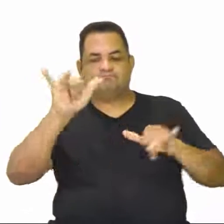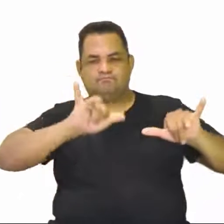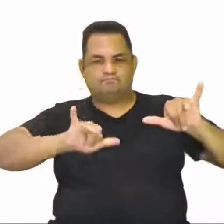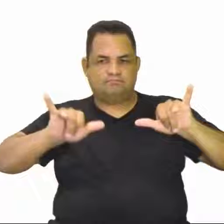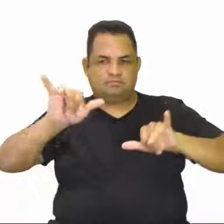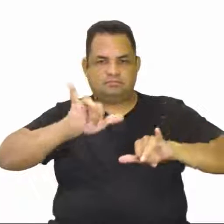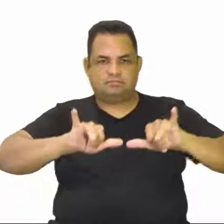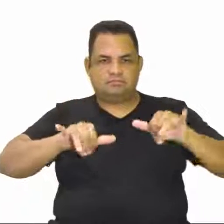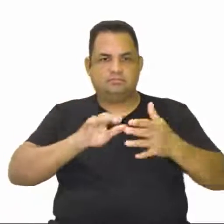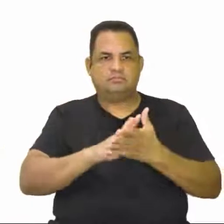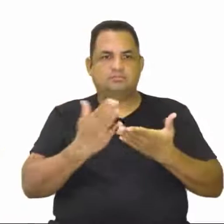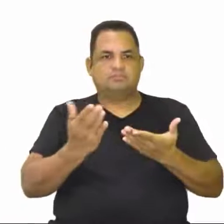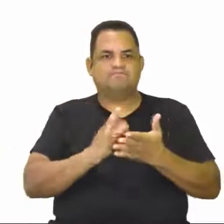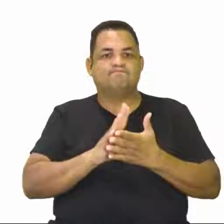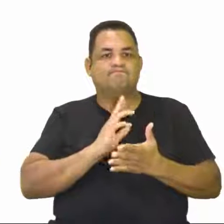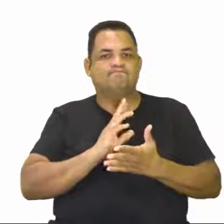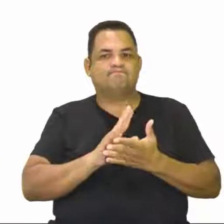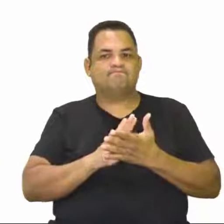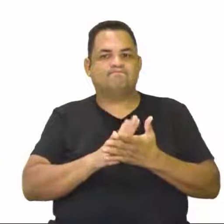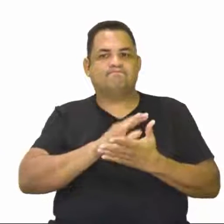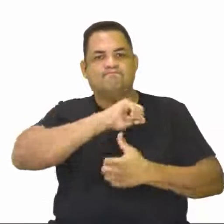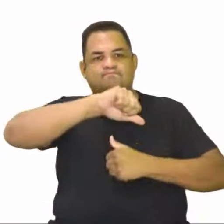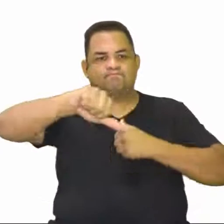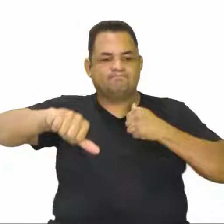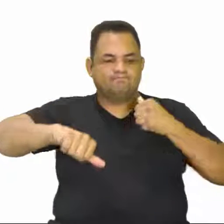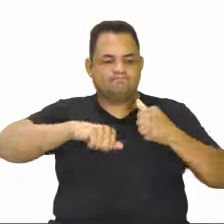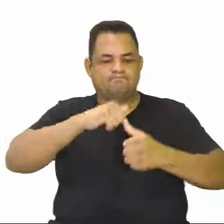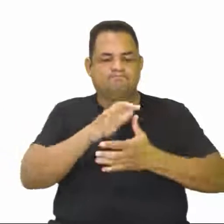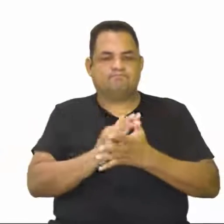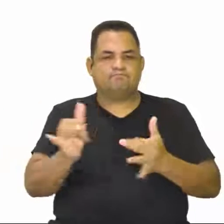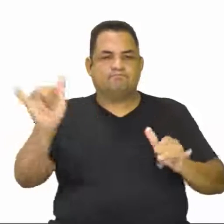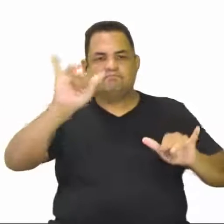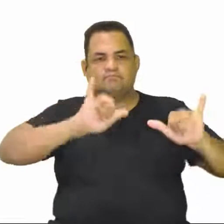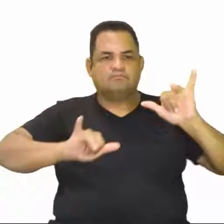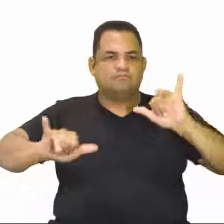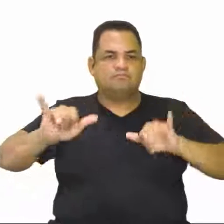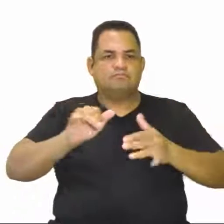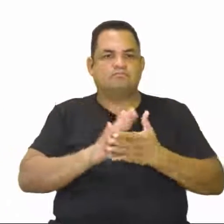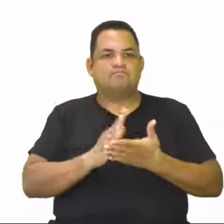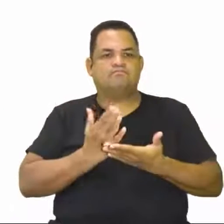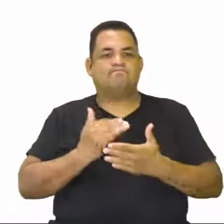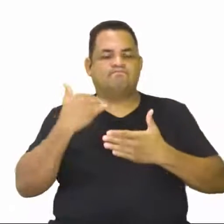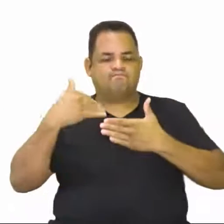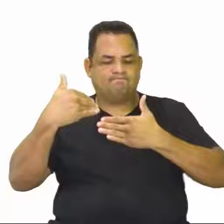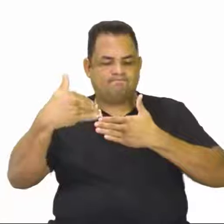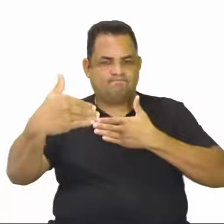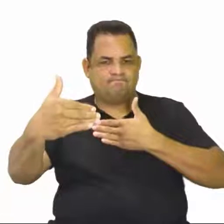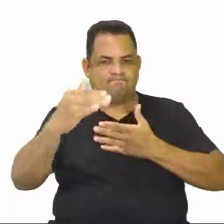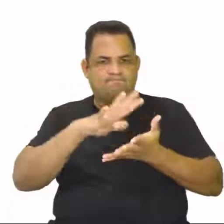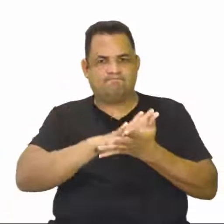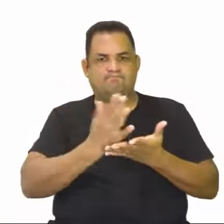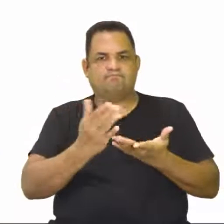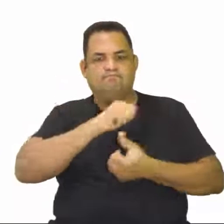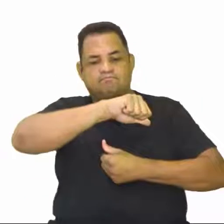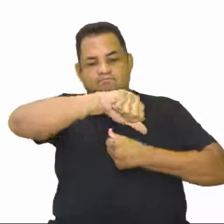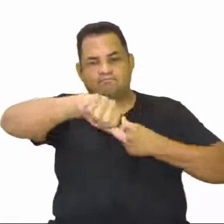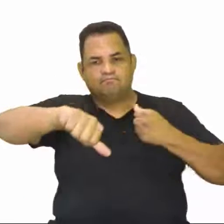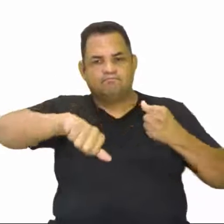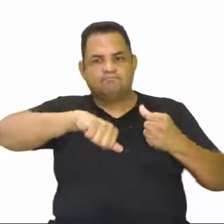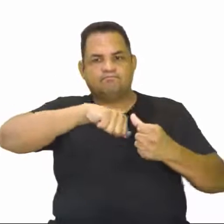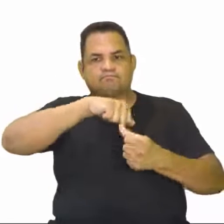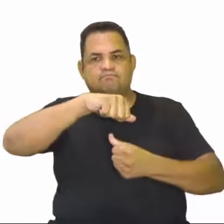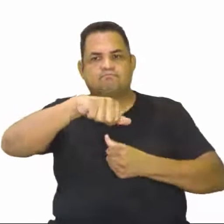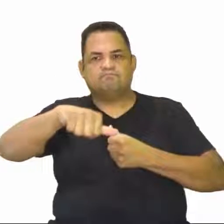fenômenos químicos ou ainda de transformação química. Vai ser um processo que envolve a mudança ou